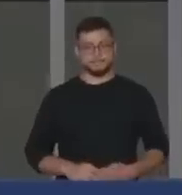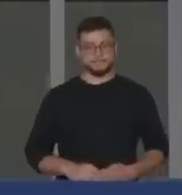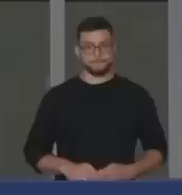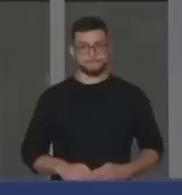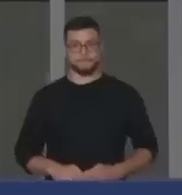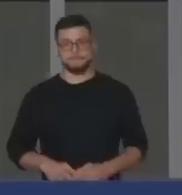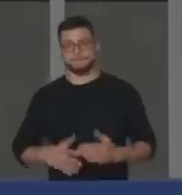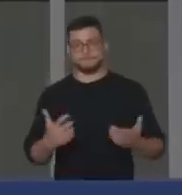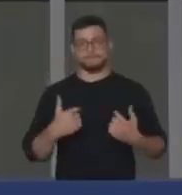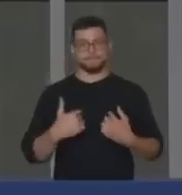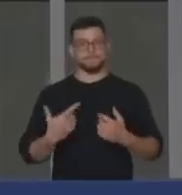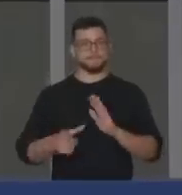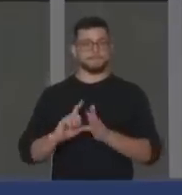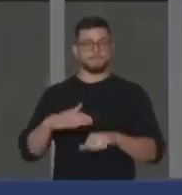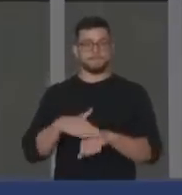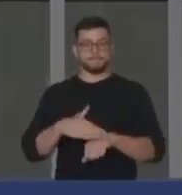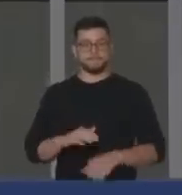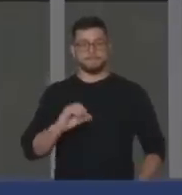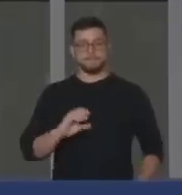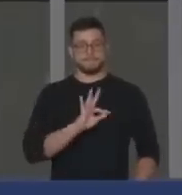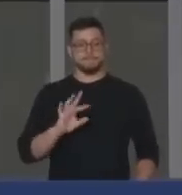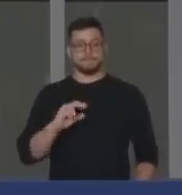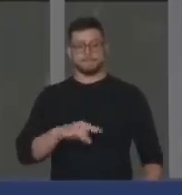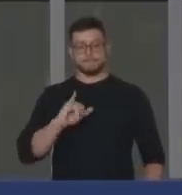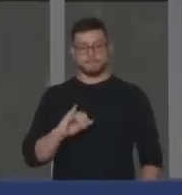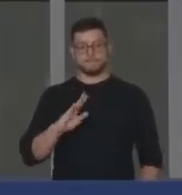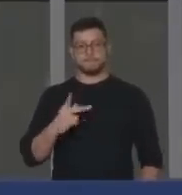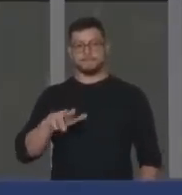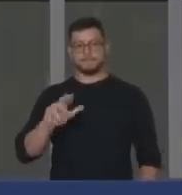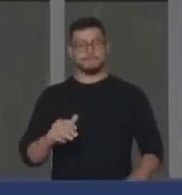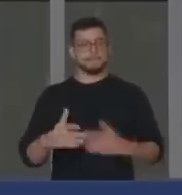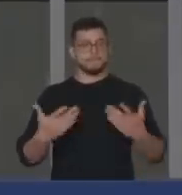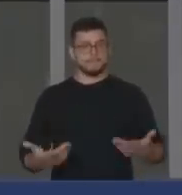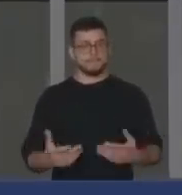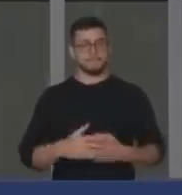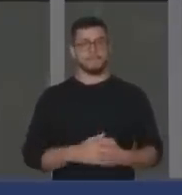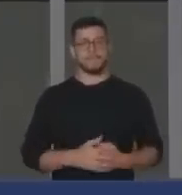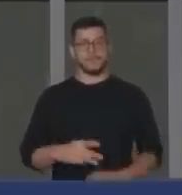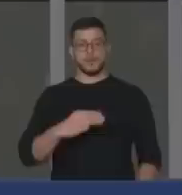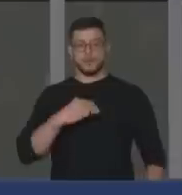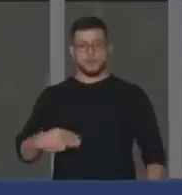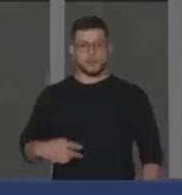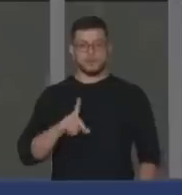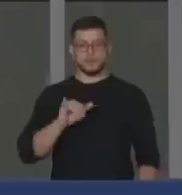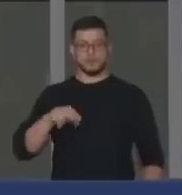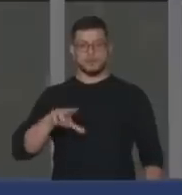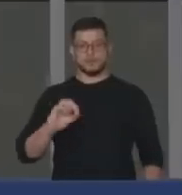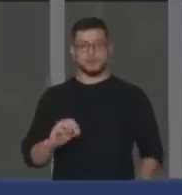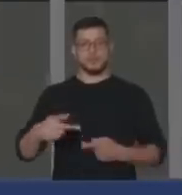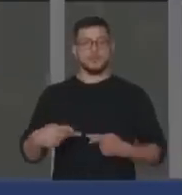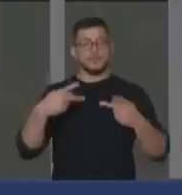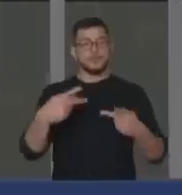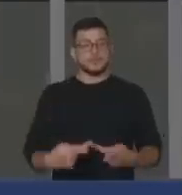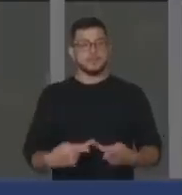Estava conversando aqui com o deputado Antônio de Paula, me mostrando algumas imagens. Ao que parece, Flávio Dino vai visitar o Complexo da Maré, a comunidade dominada pelo tráfico de drogas